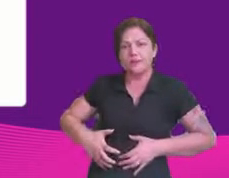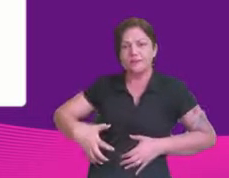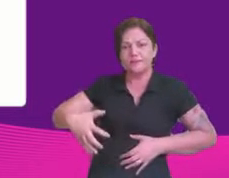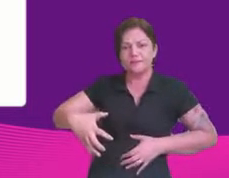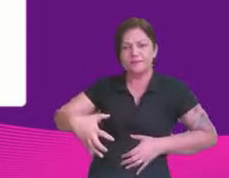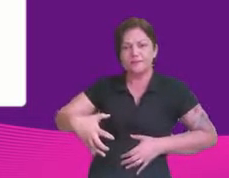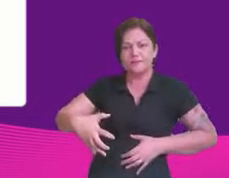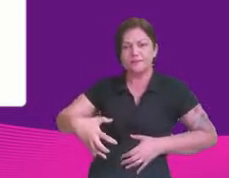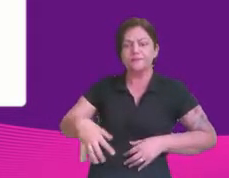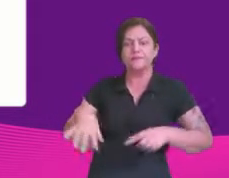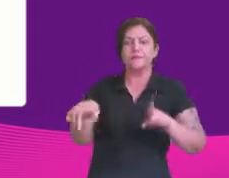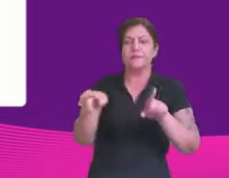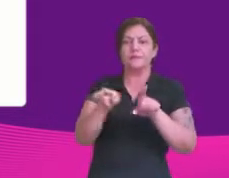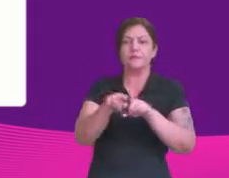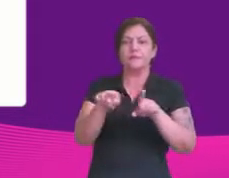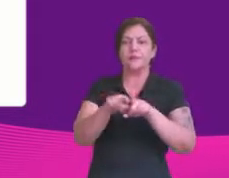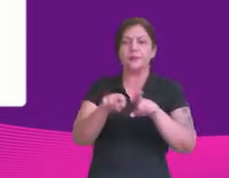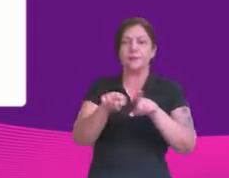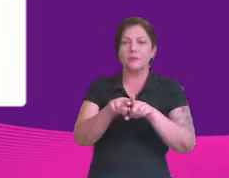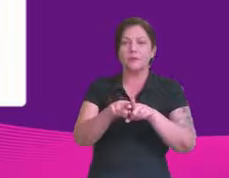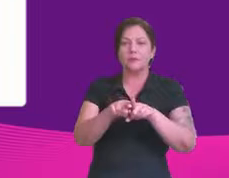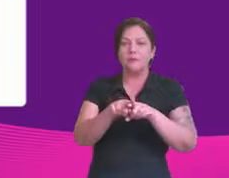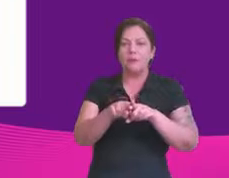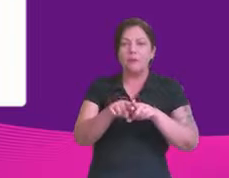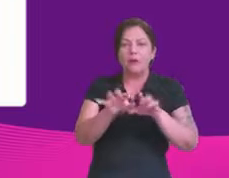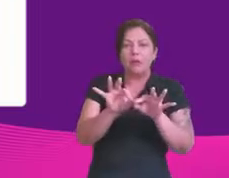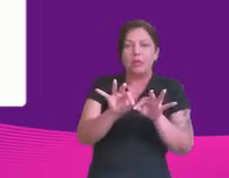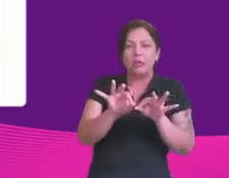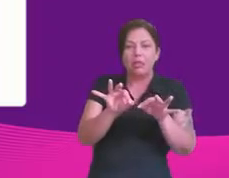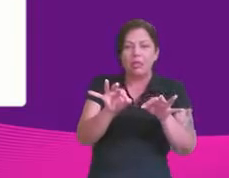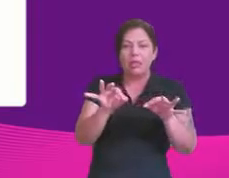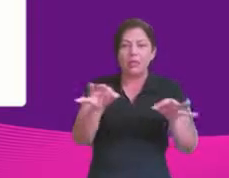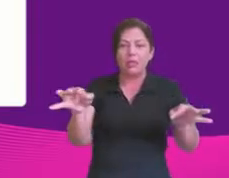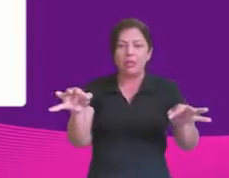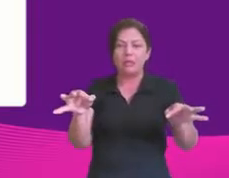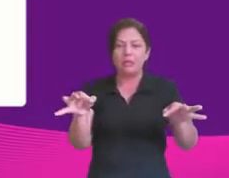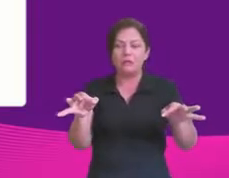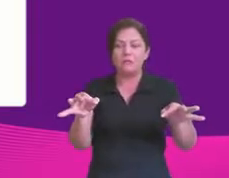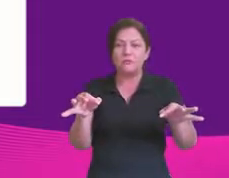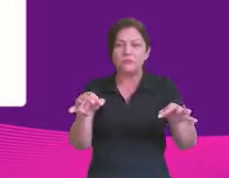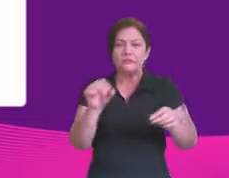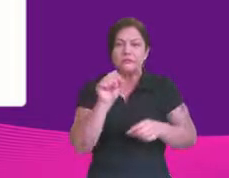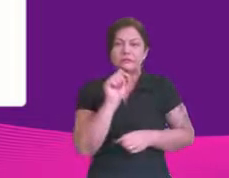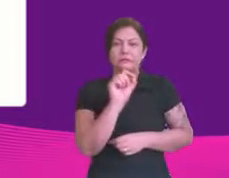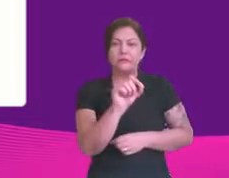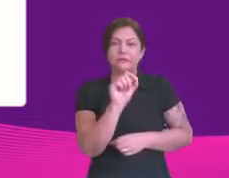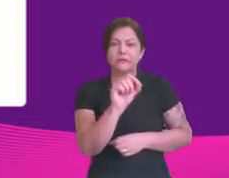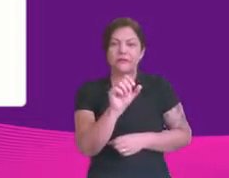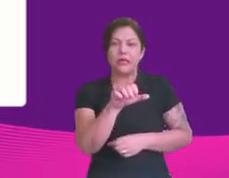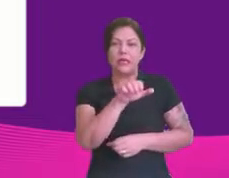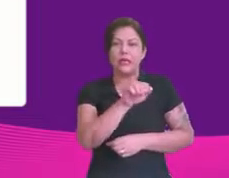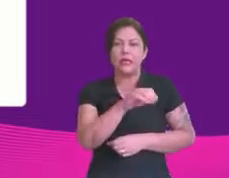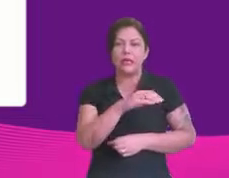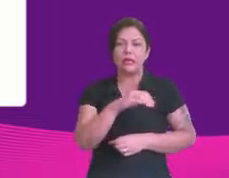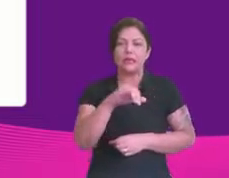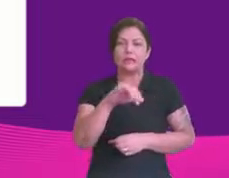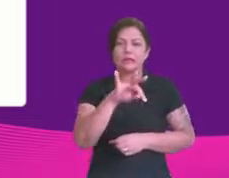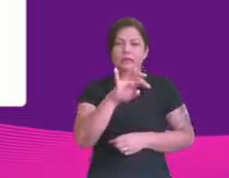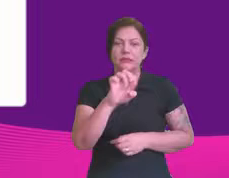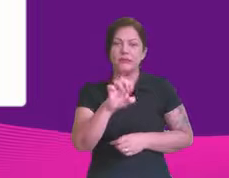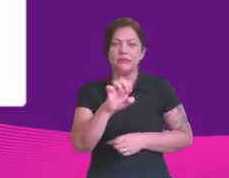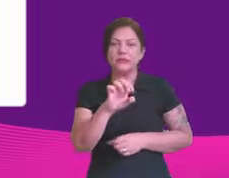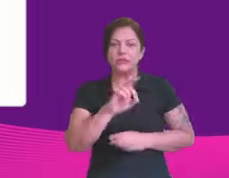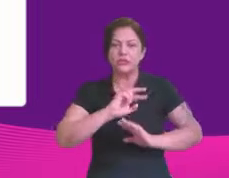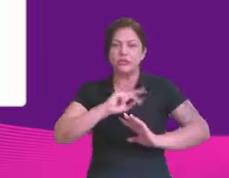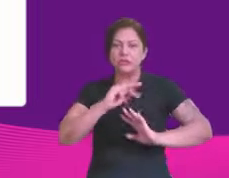finas septações e discreto espessamento parietal. Ela também tinha ascite, múltiplas áreas irregulares com sinal